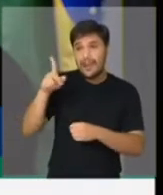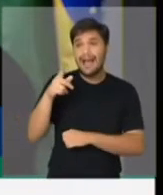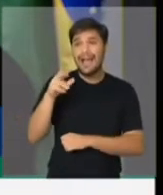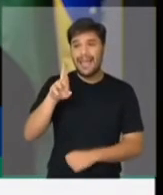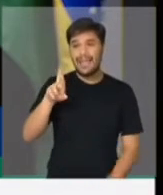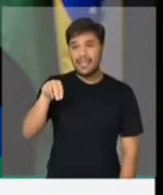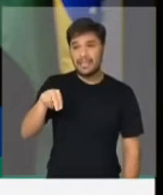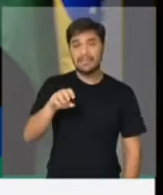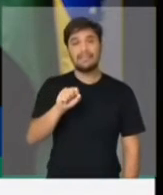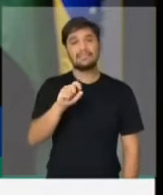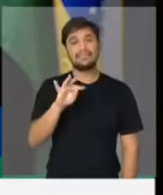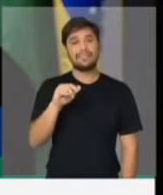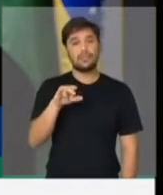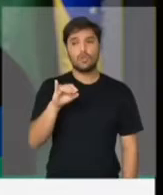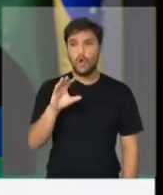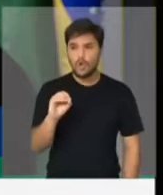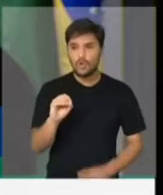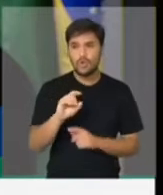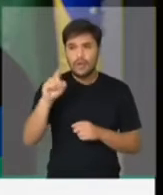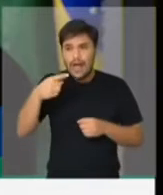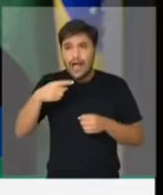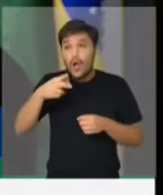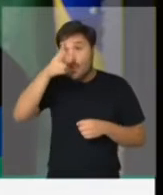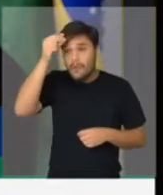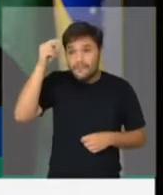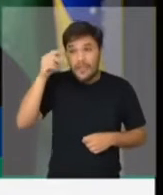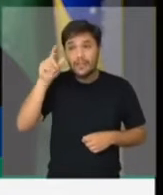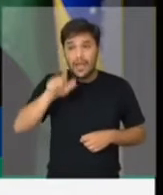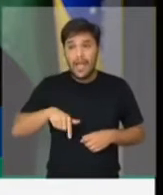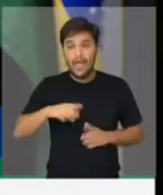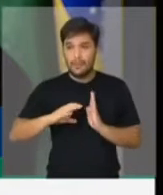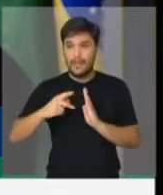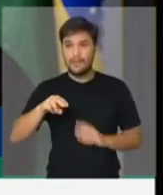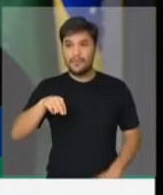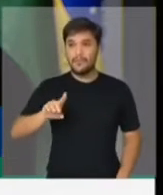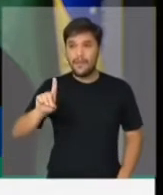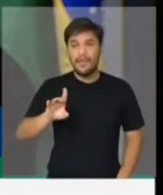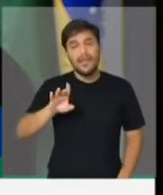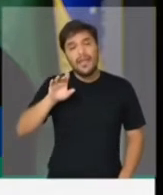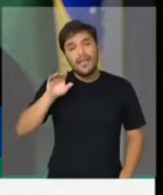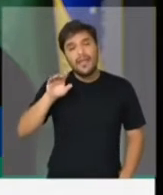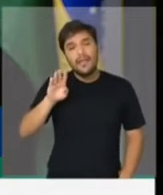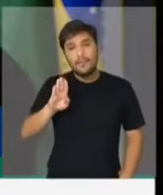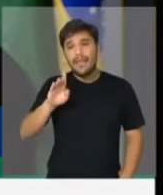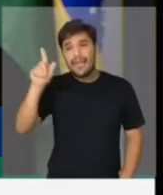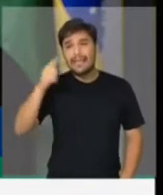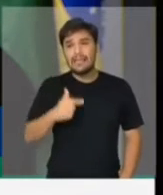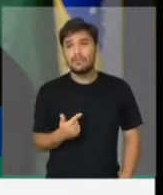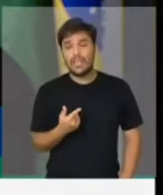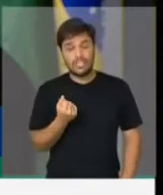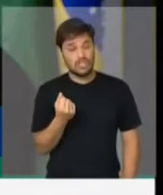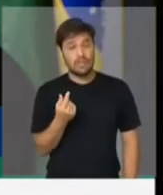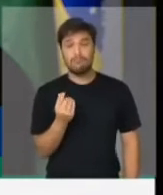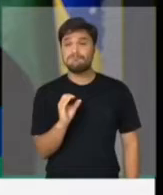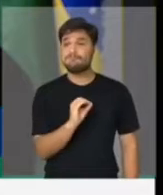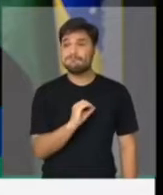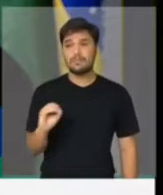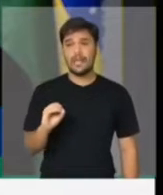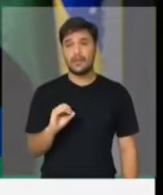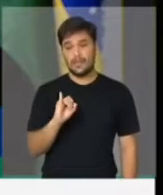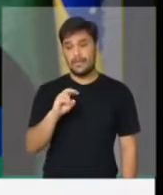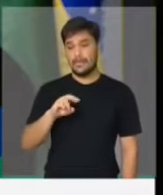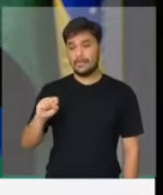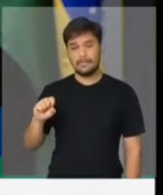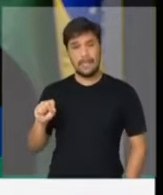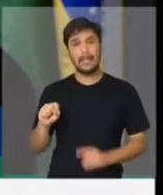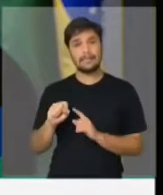chamado Santo Antônio, lá o prefeito, que é do nosso MDB, não tem zero de caixa. E o INSS está numa